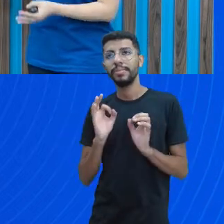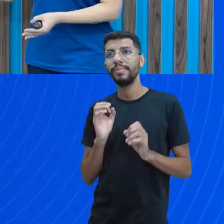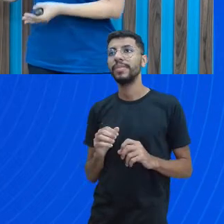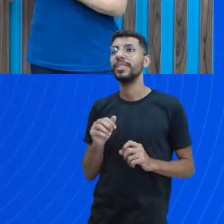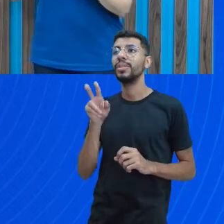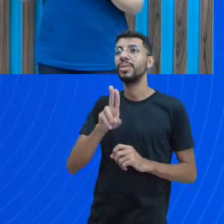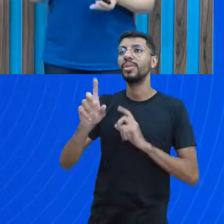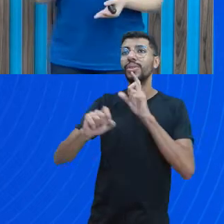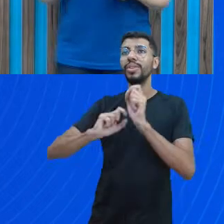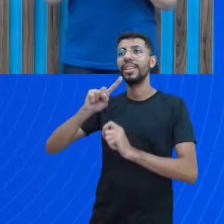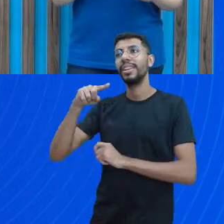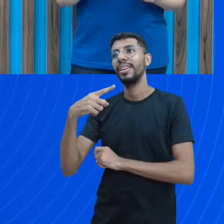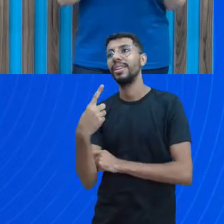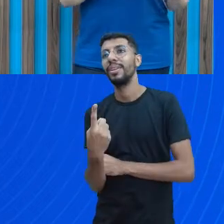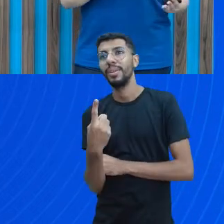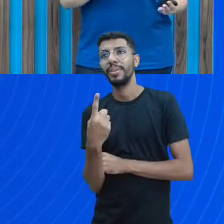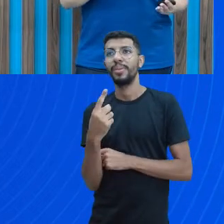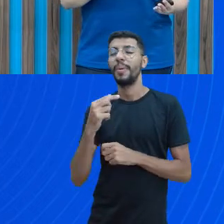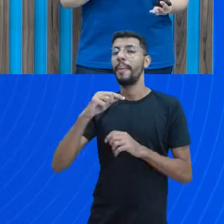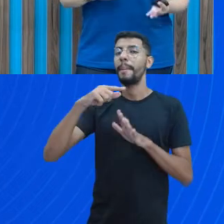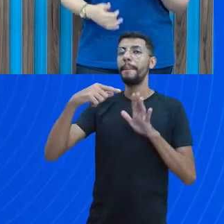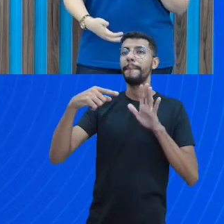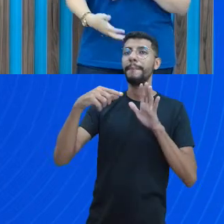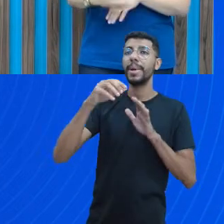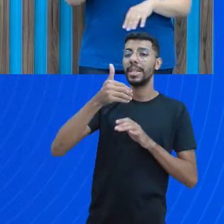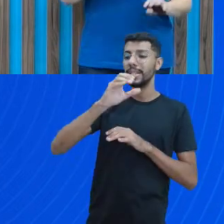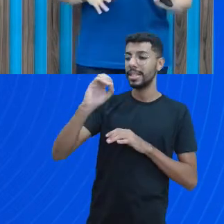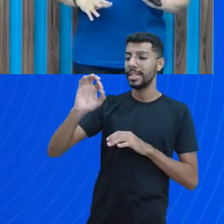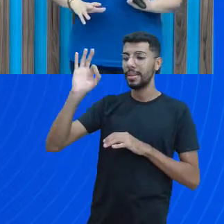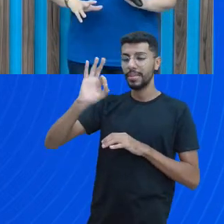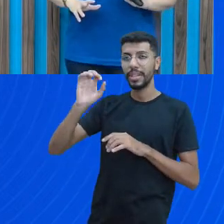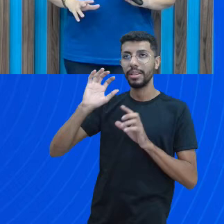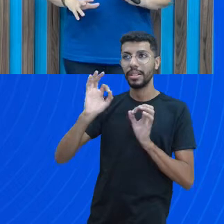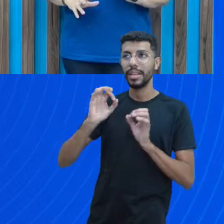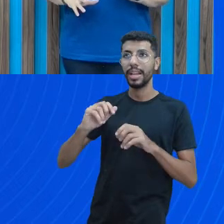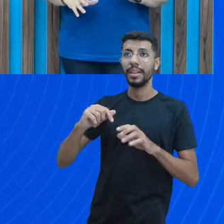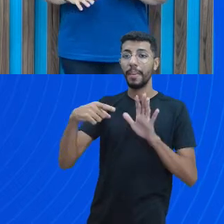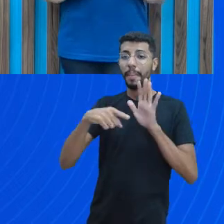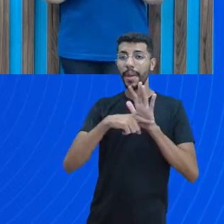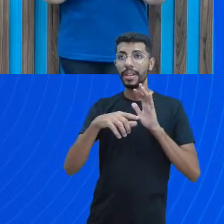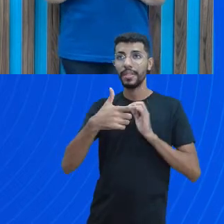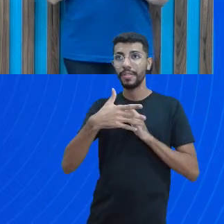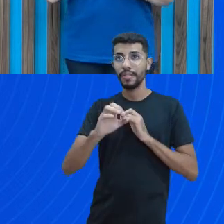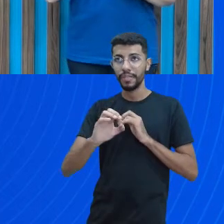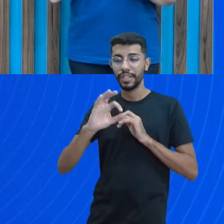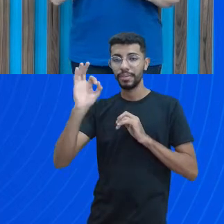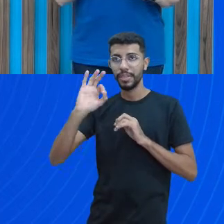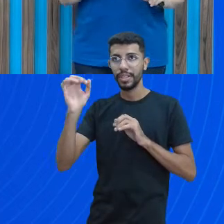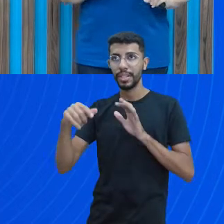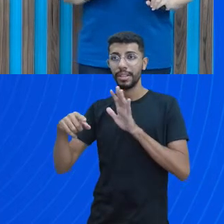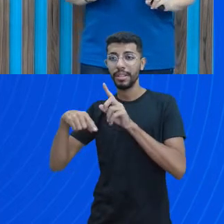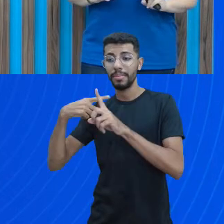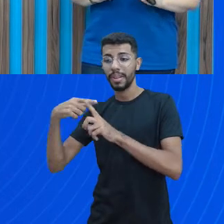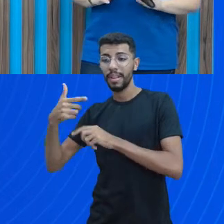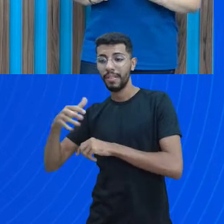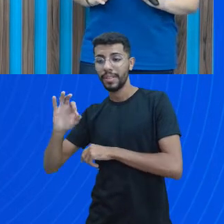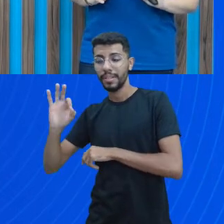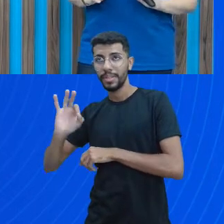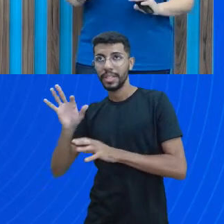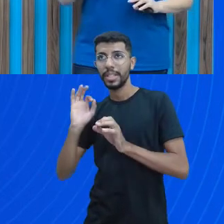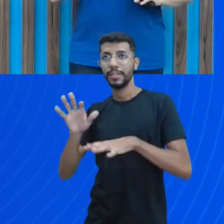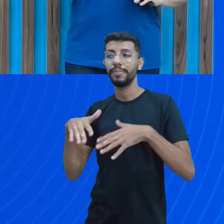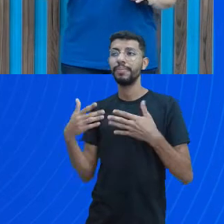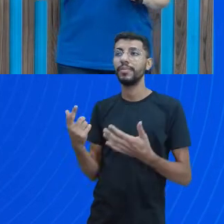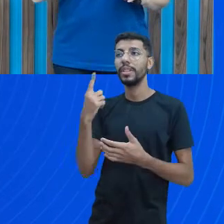100%, menos o 20%. Eu até ia dar o spoiler no começo, mas aí a gente fez de acordo com o que o Tiago tinha